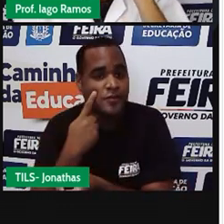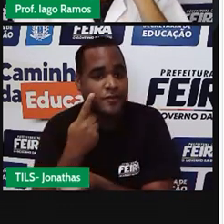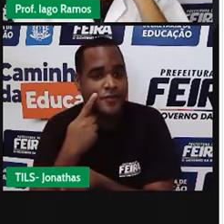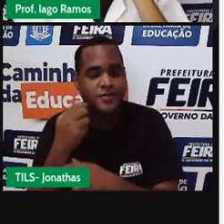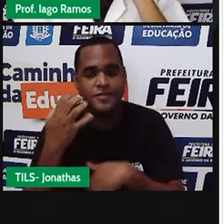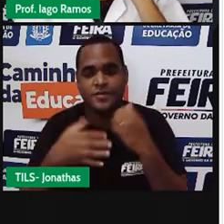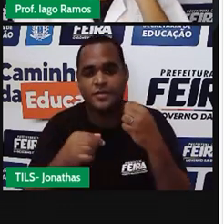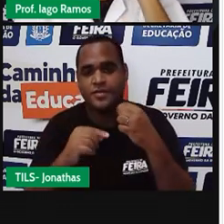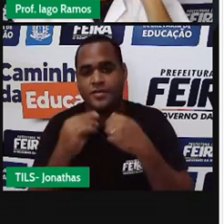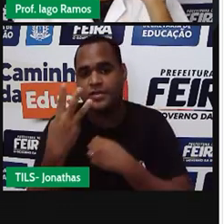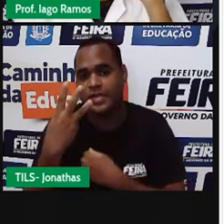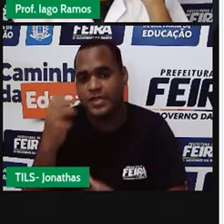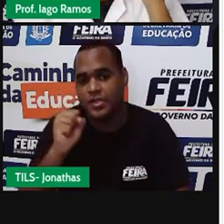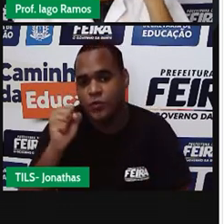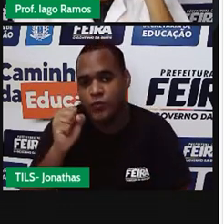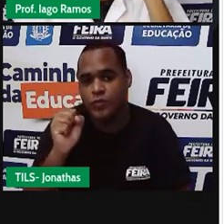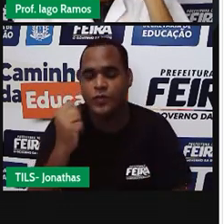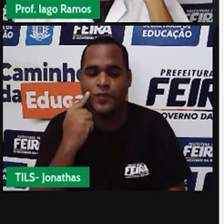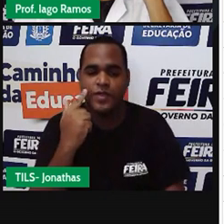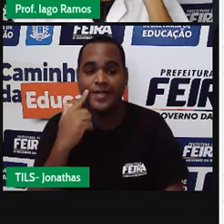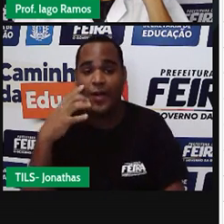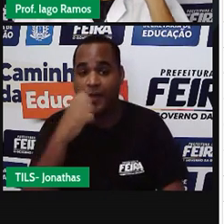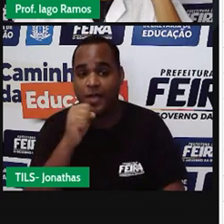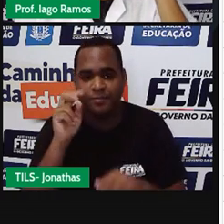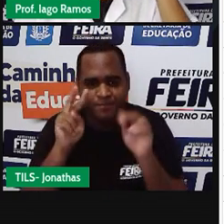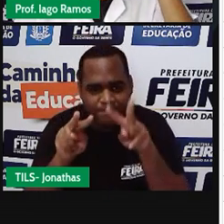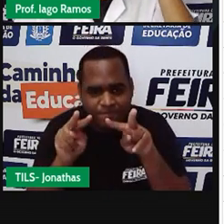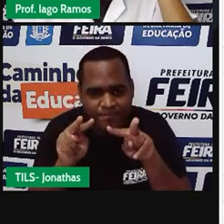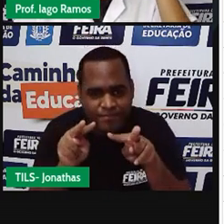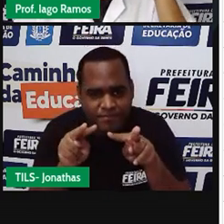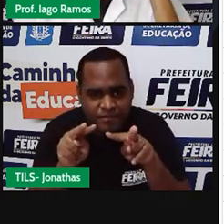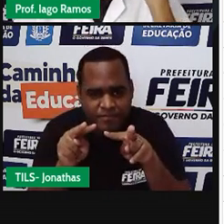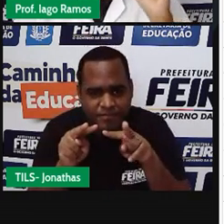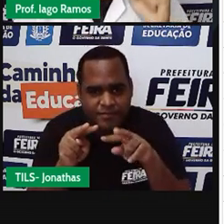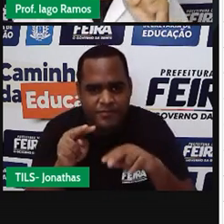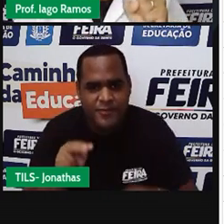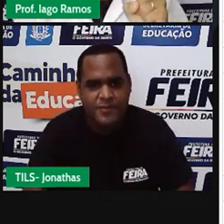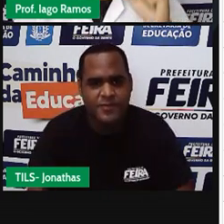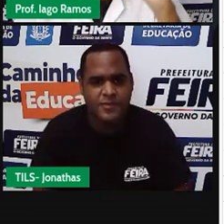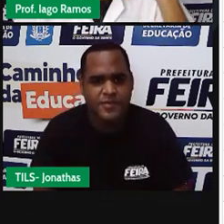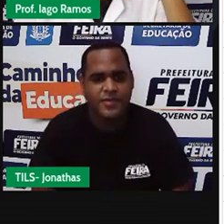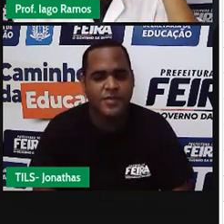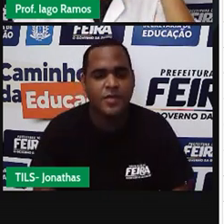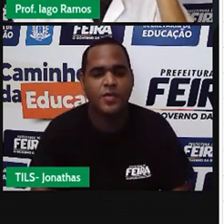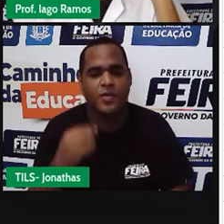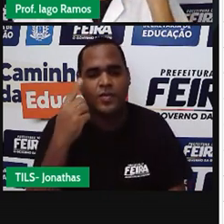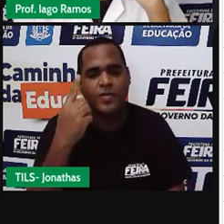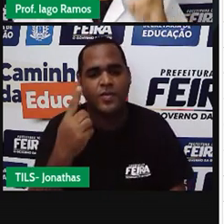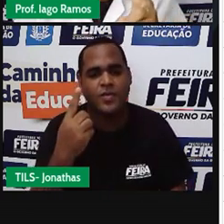três segundos para você olhar agora um